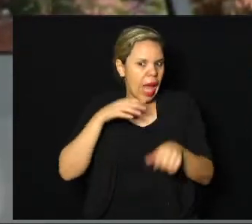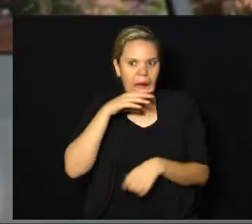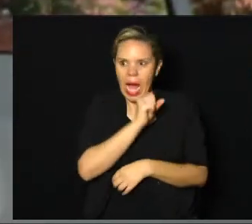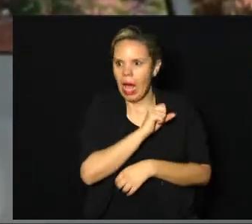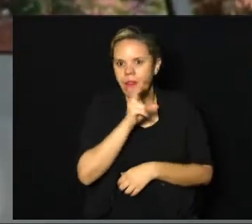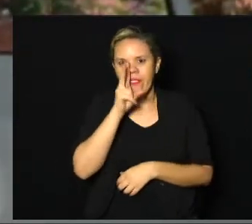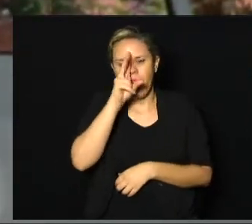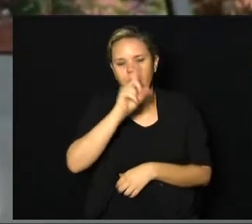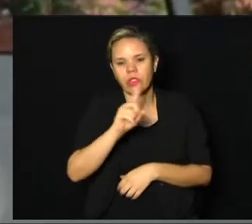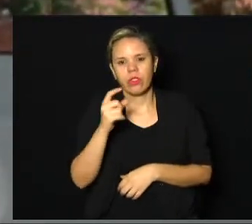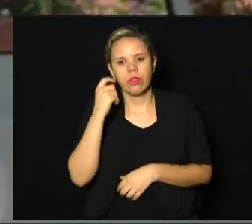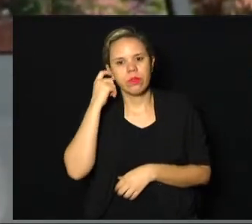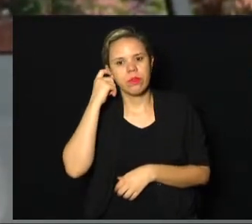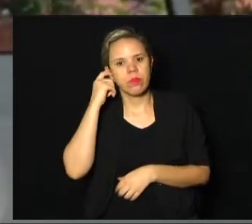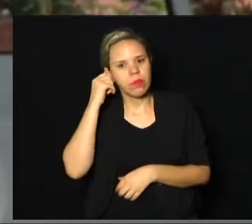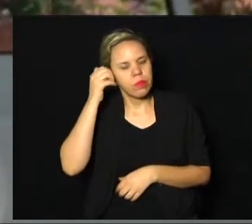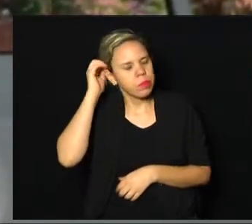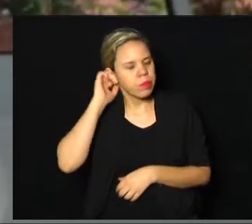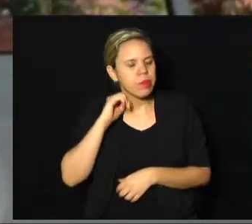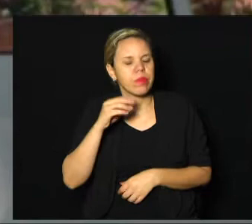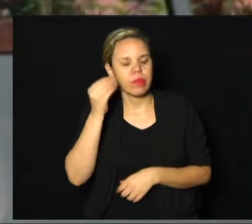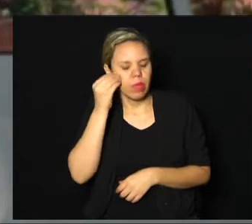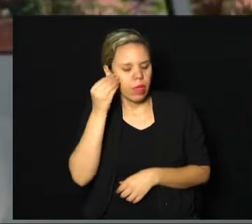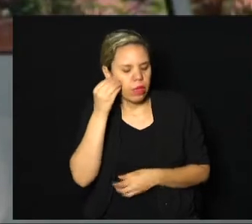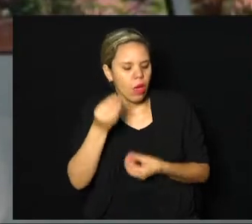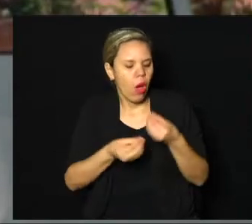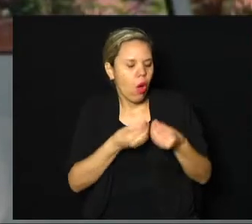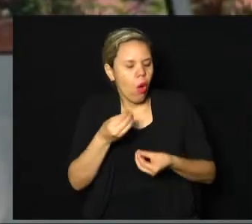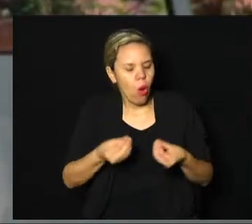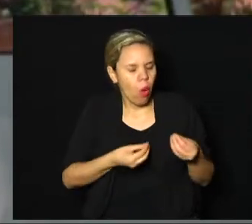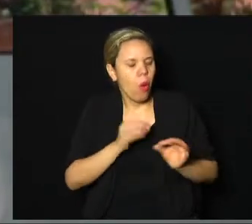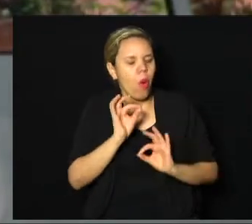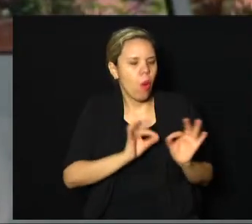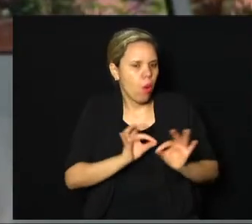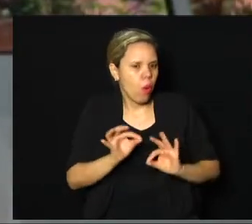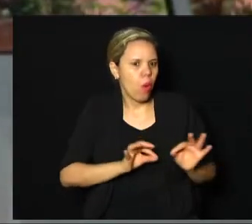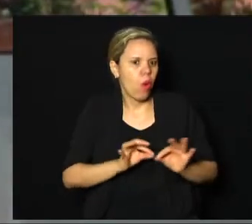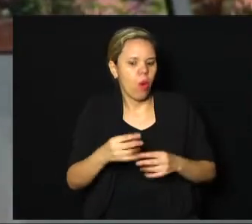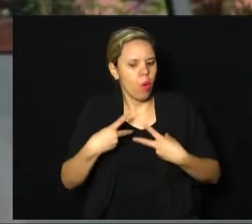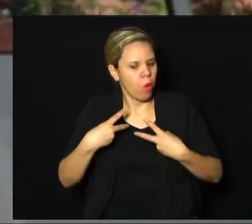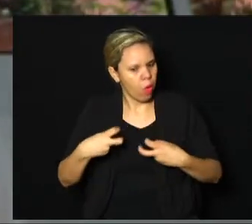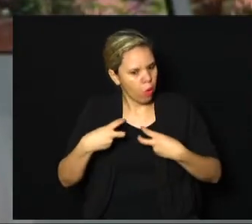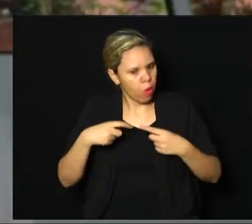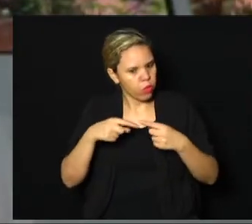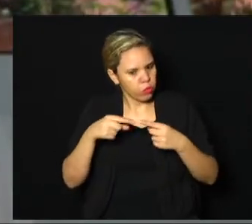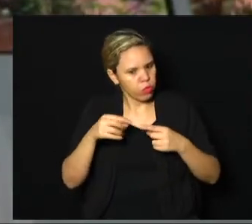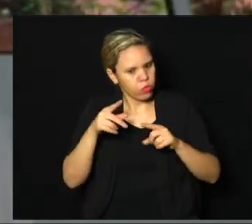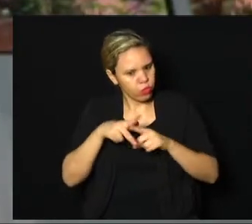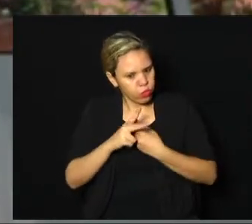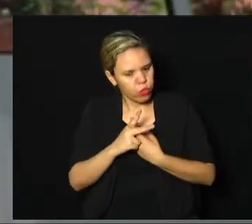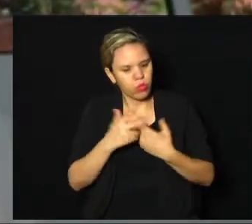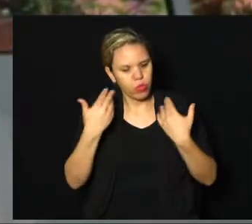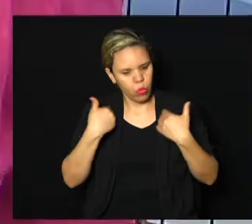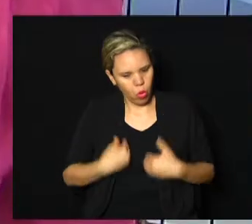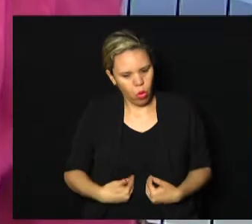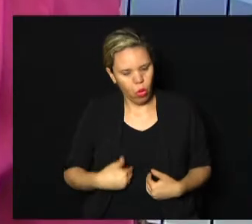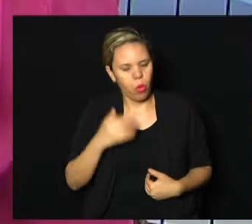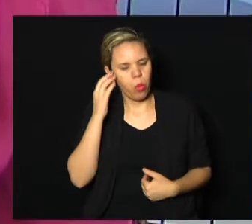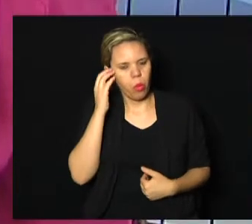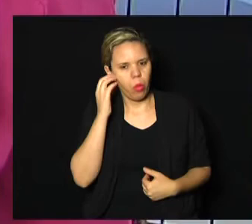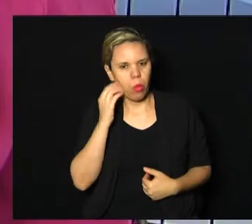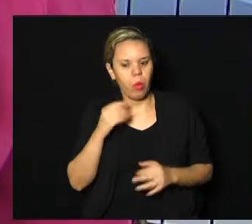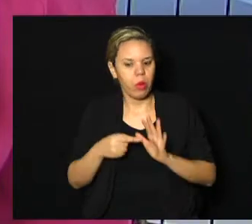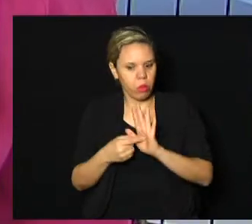de um dia para o outro, mas tentar de alguma maneira começar a se organizar e se policiar com relação a isso, né? E o corpo vai respondendo,